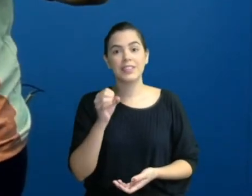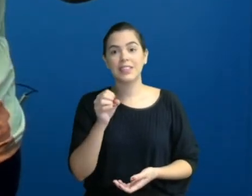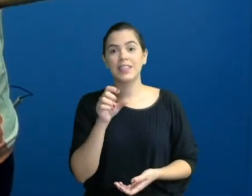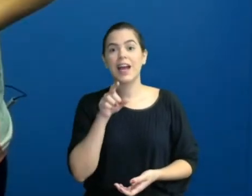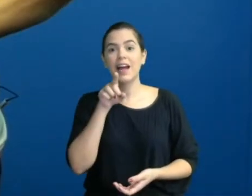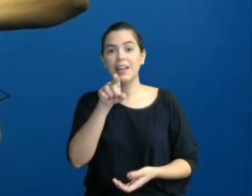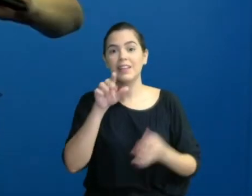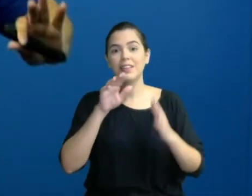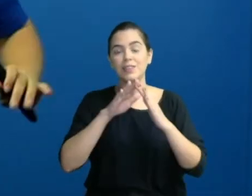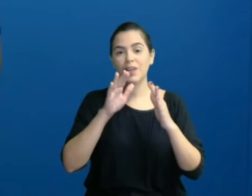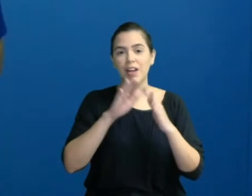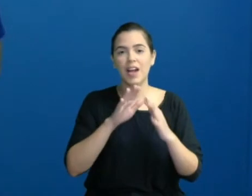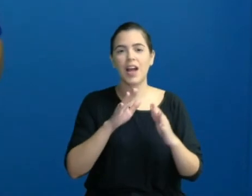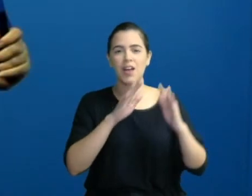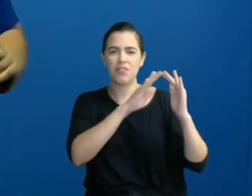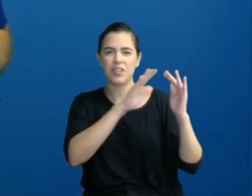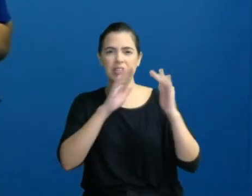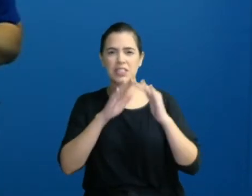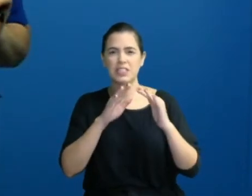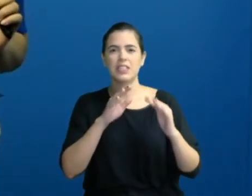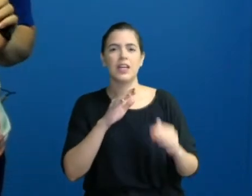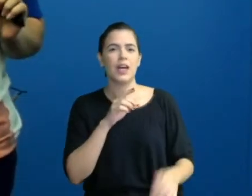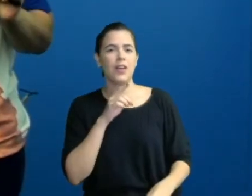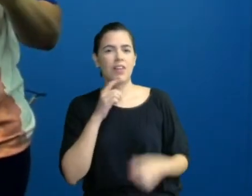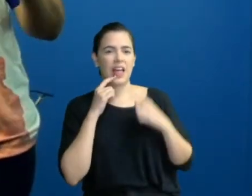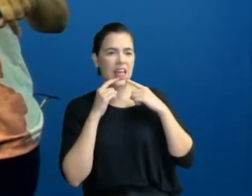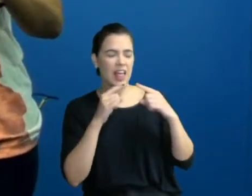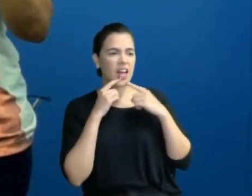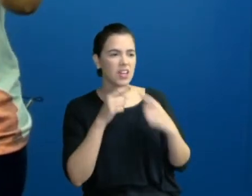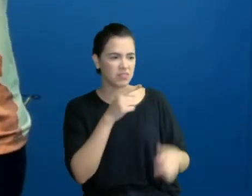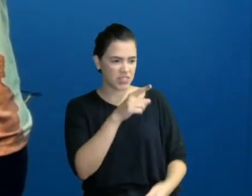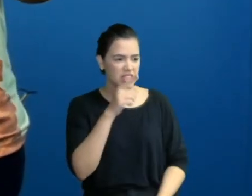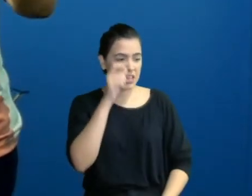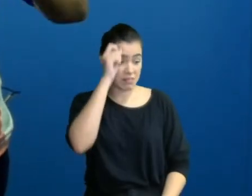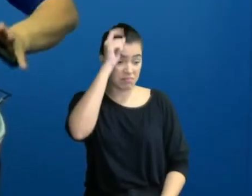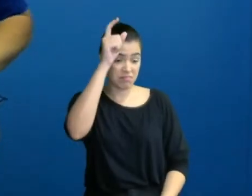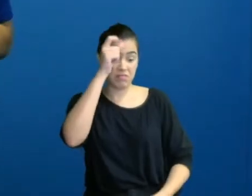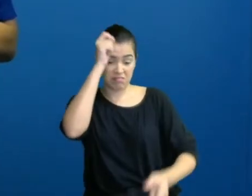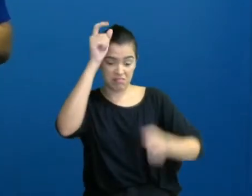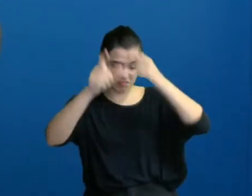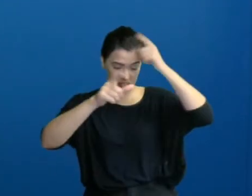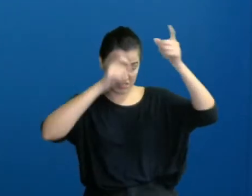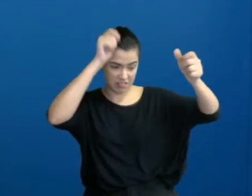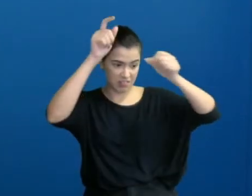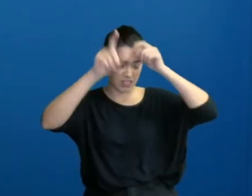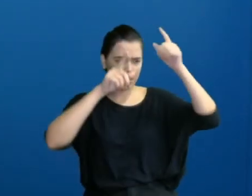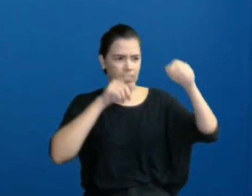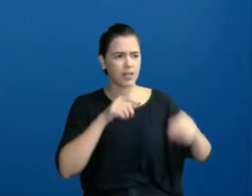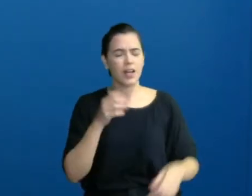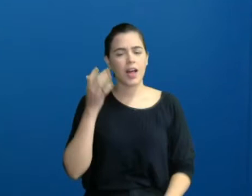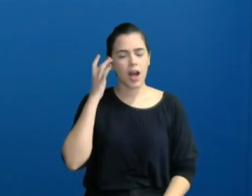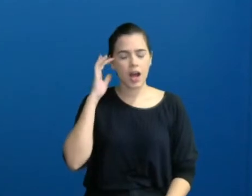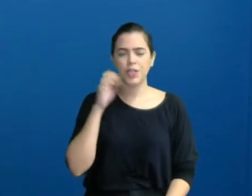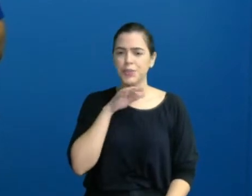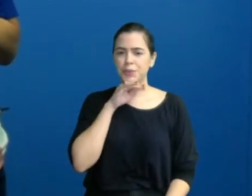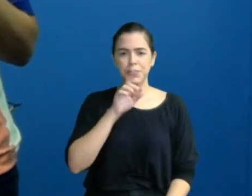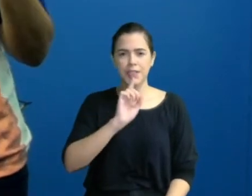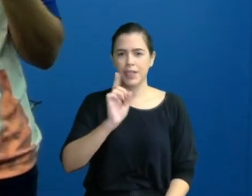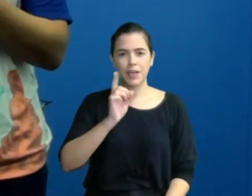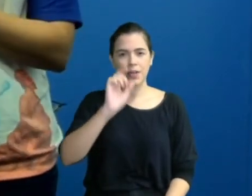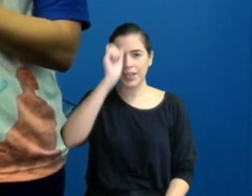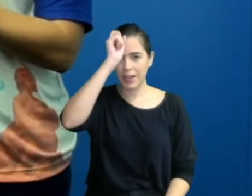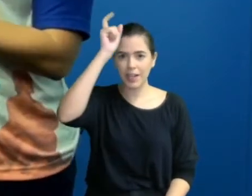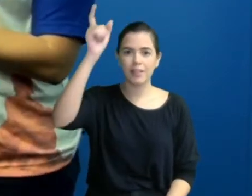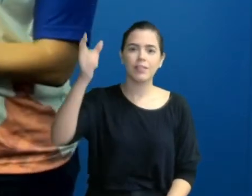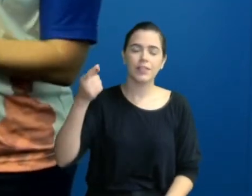sua casa, seu vizinho fica reclamando que você é um menino muito criativo, que vive fazendo coisa, inventando coisa, não acha ruim não, viu? Porque criatividade é